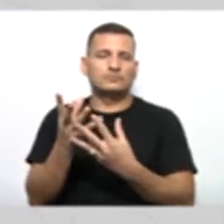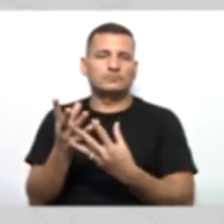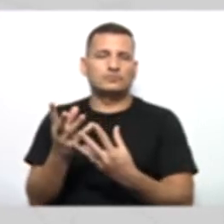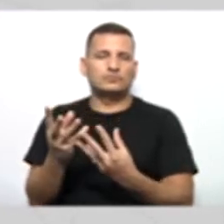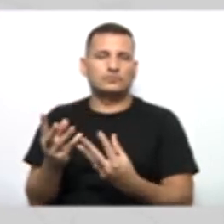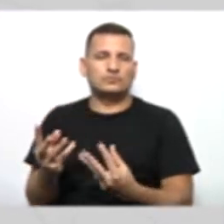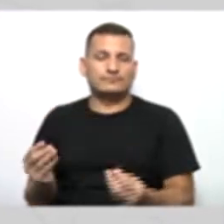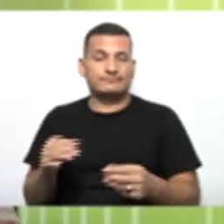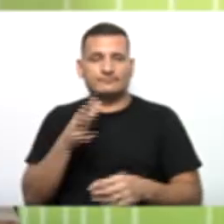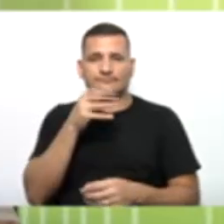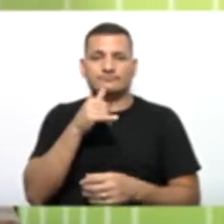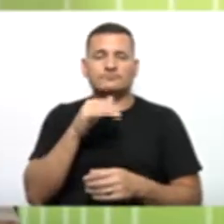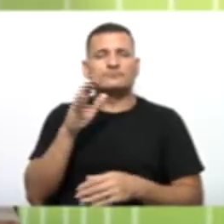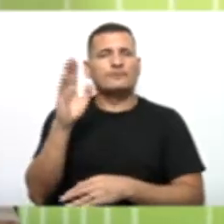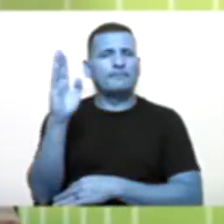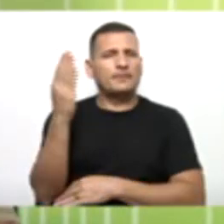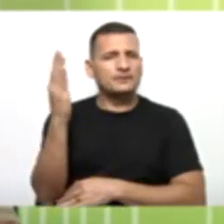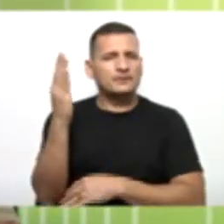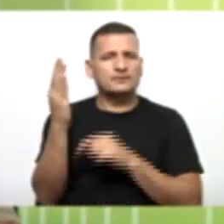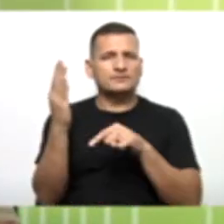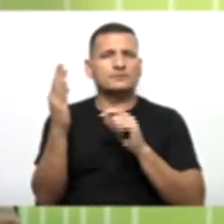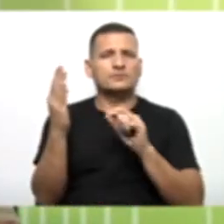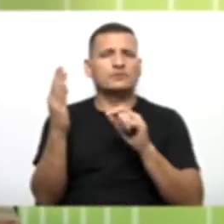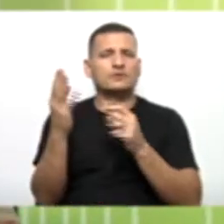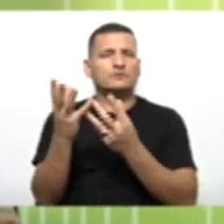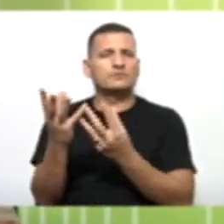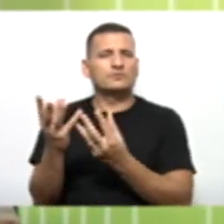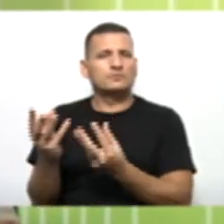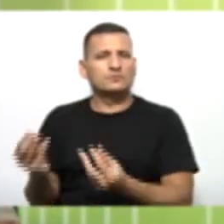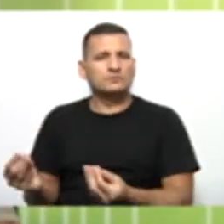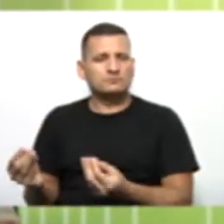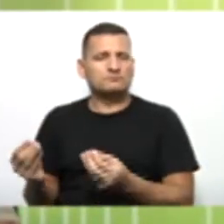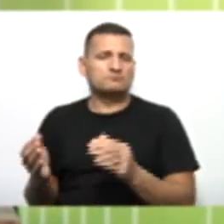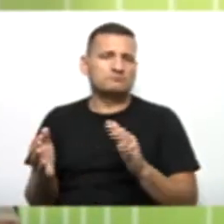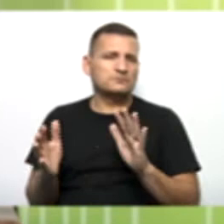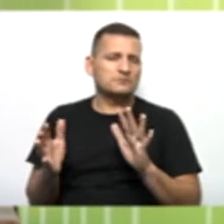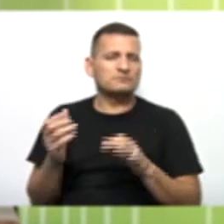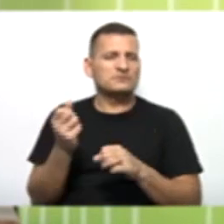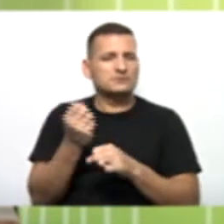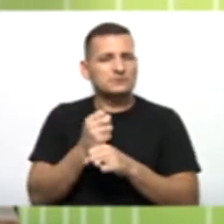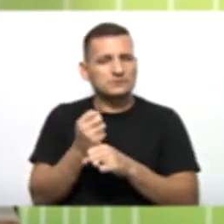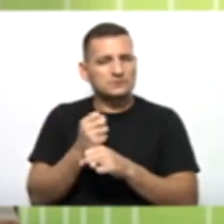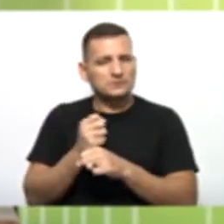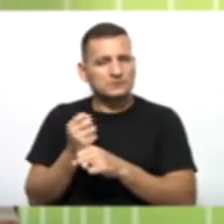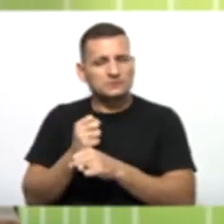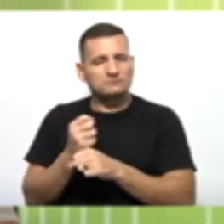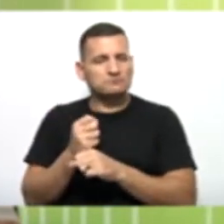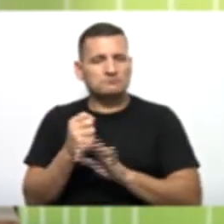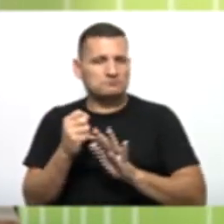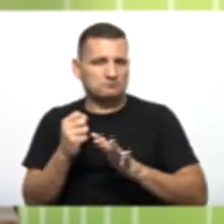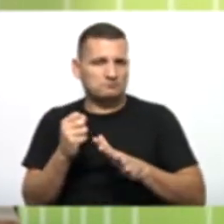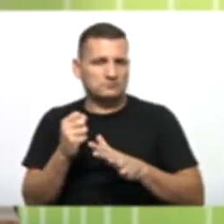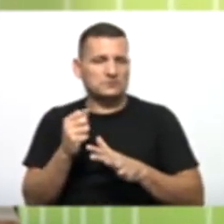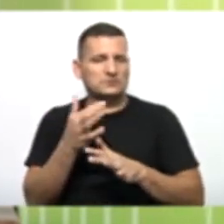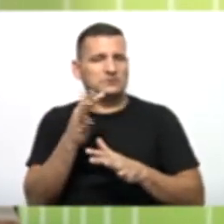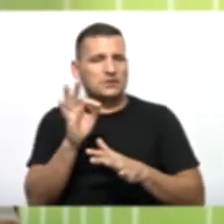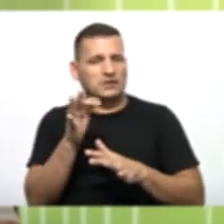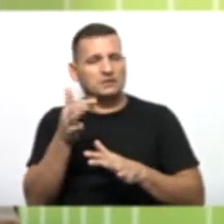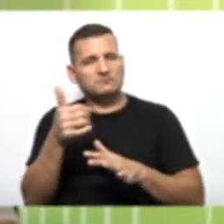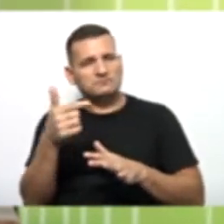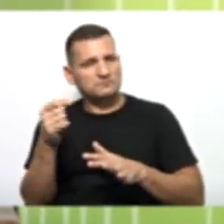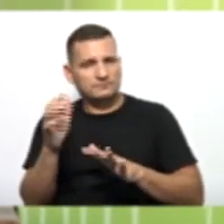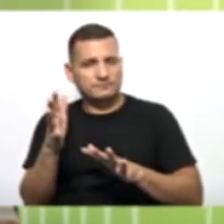pedaço de madeira, ele leva no máximo algumas dezenas de anos para apodrecer, para se decompor na natureza.